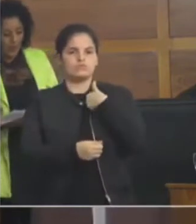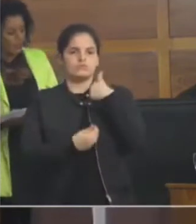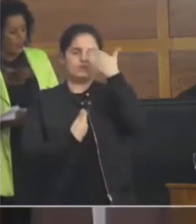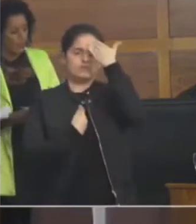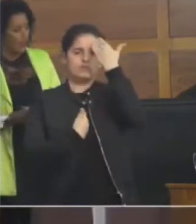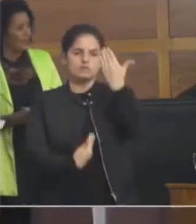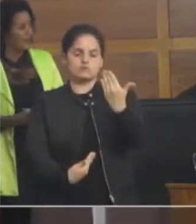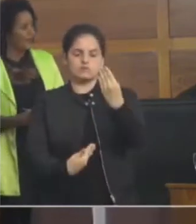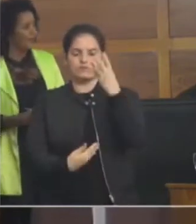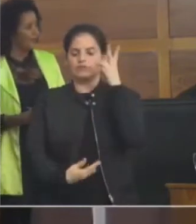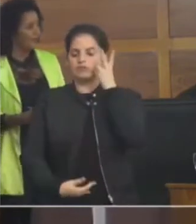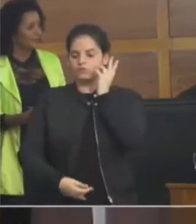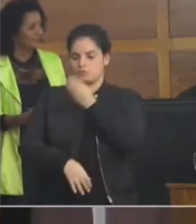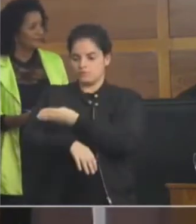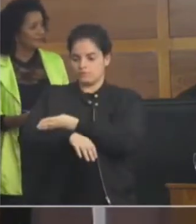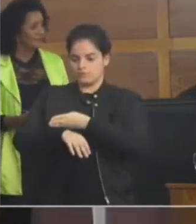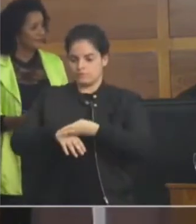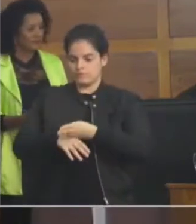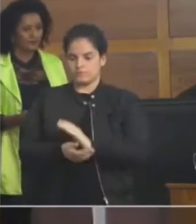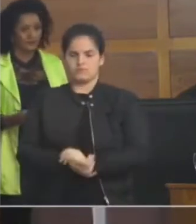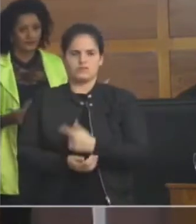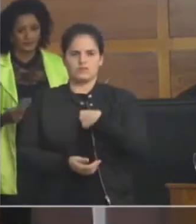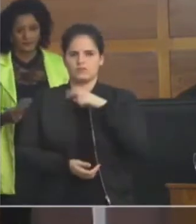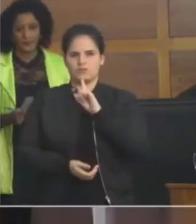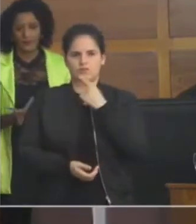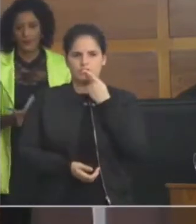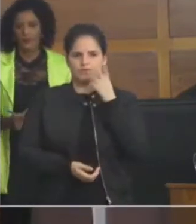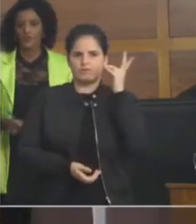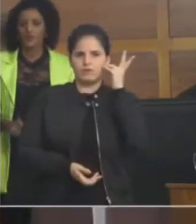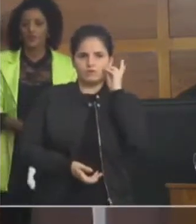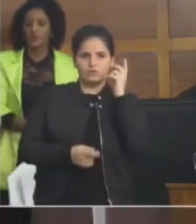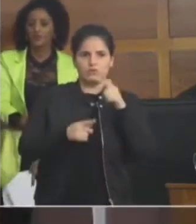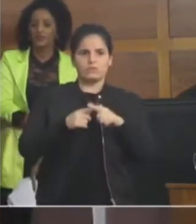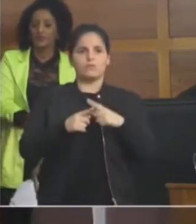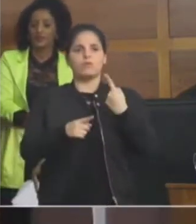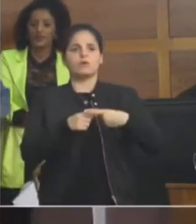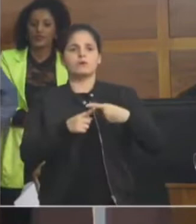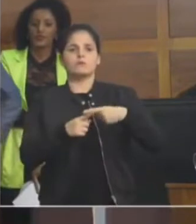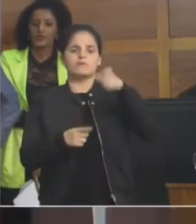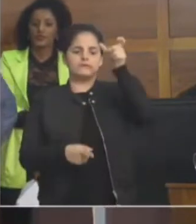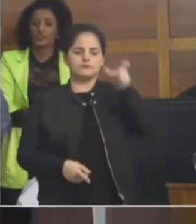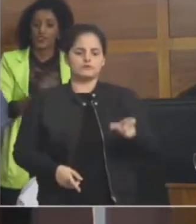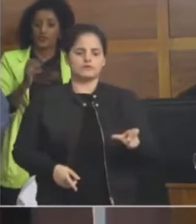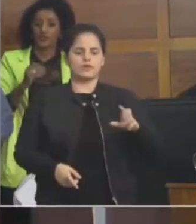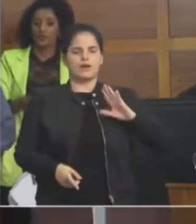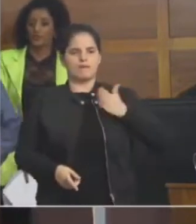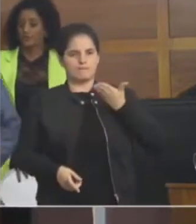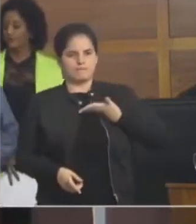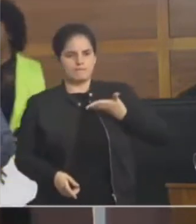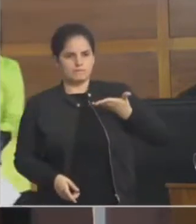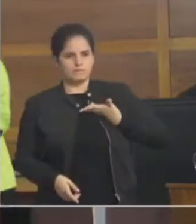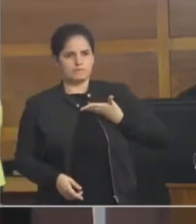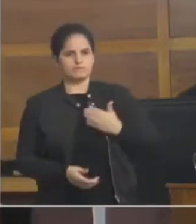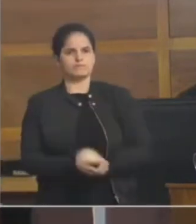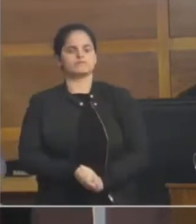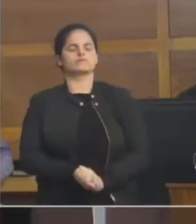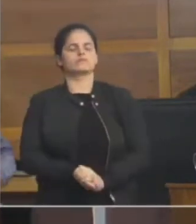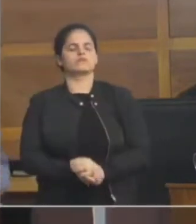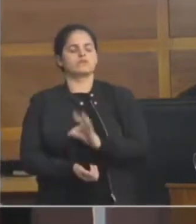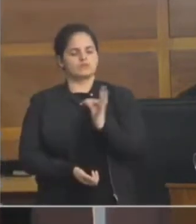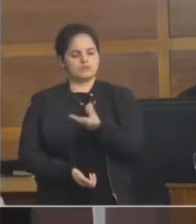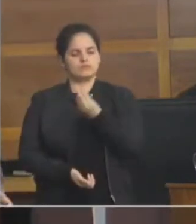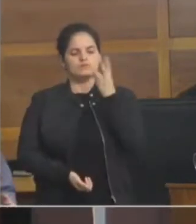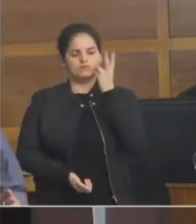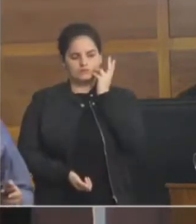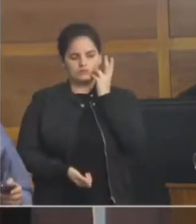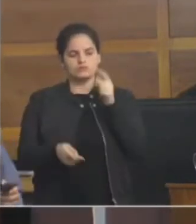ao branco né Não falo nem Vereador porque é uma pessoa amiga a todos os vereadores também aqui presente